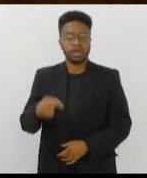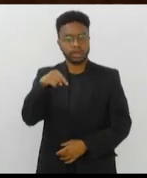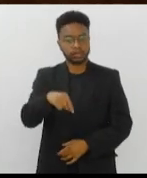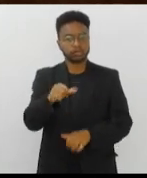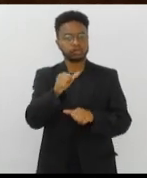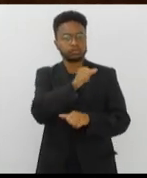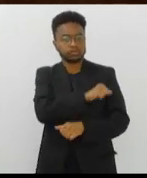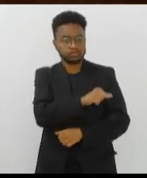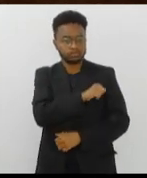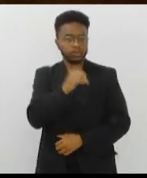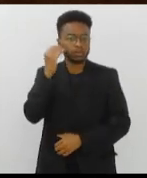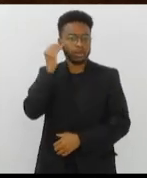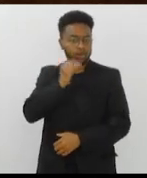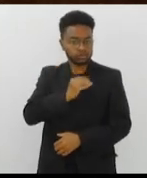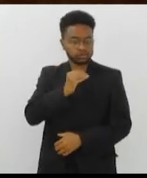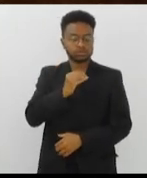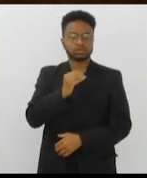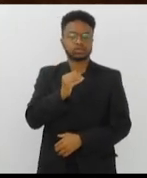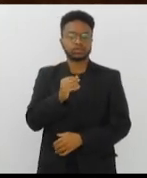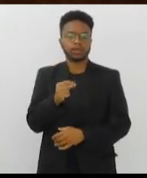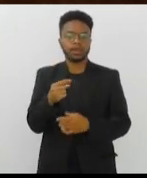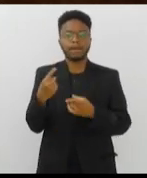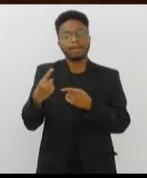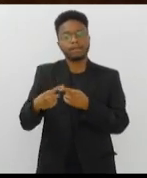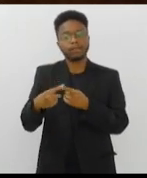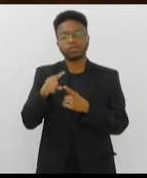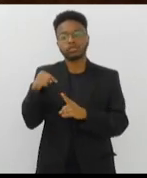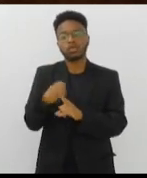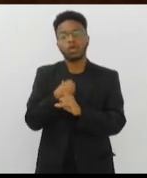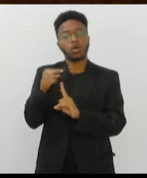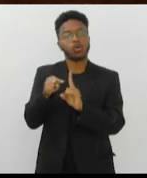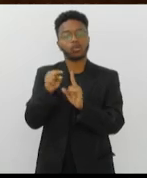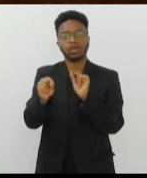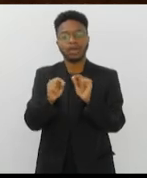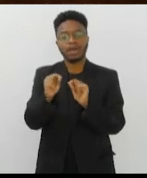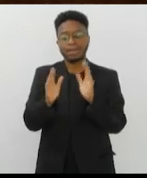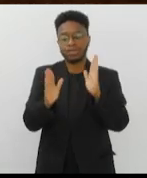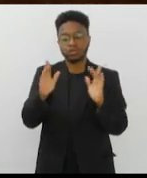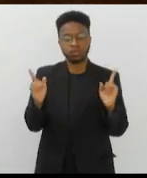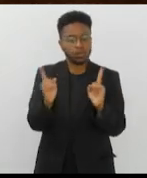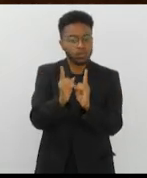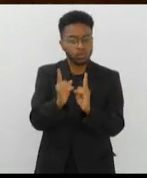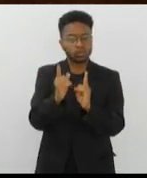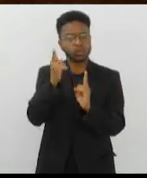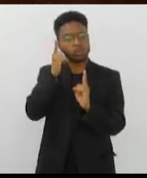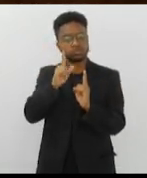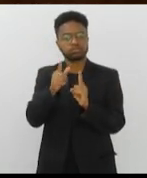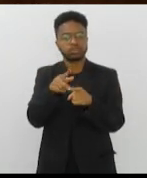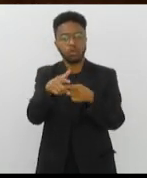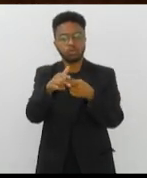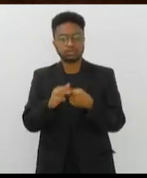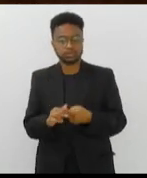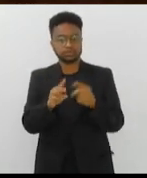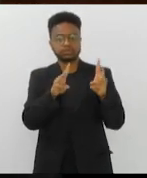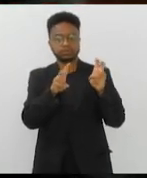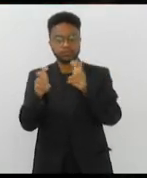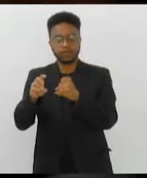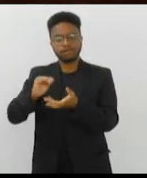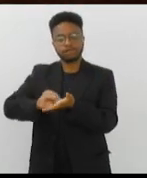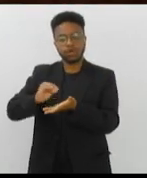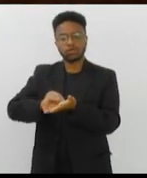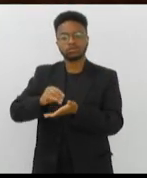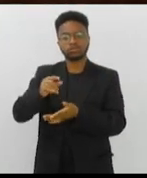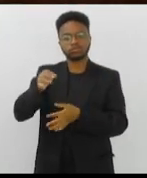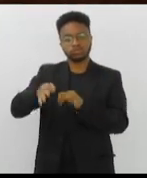Cláudio Castro, para que a gente possa, num curto espaço de tempo, reparar um dano de injustiça,